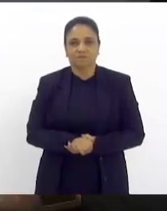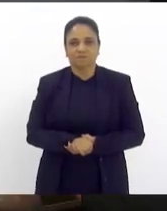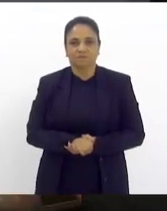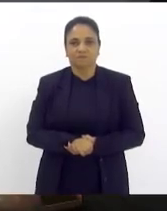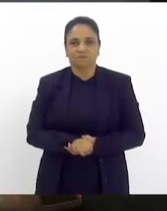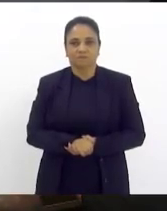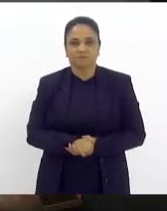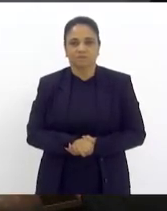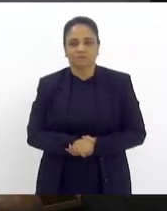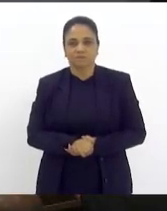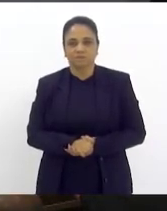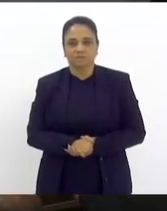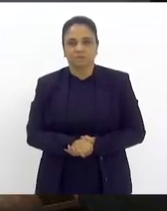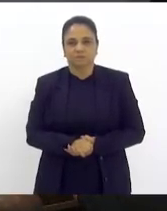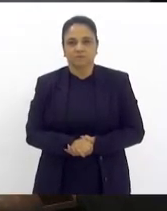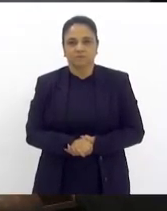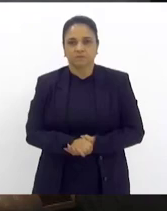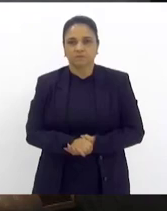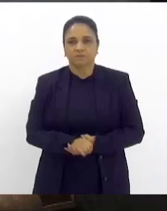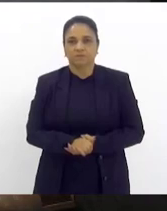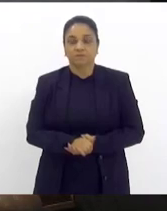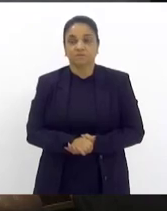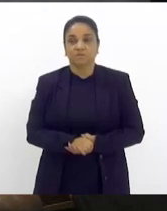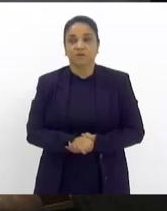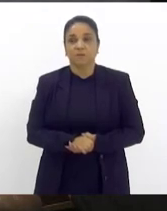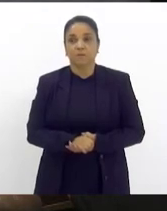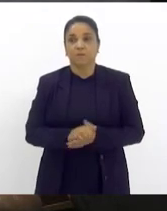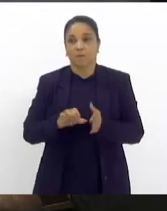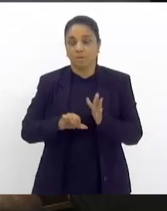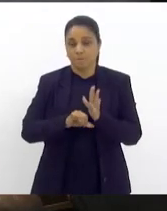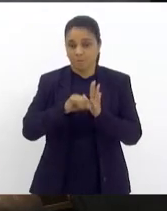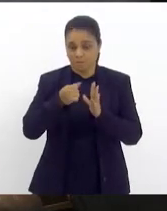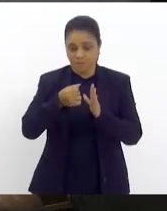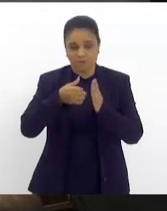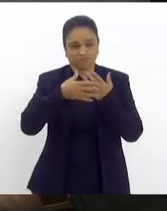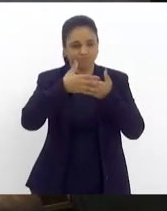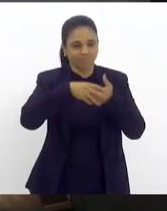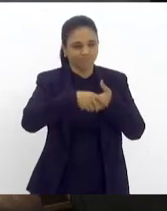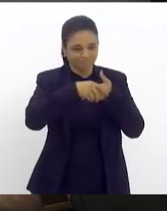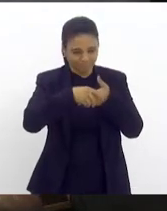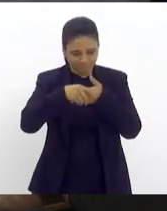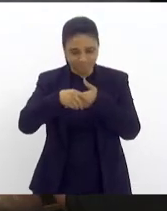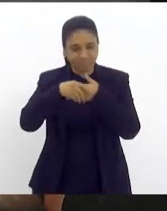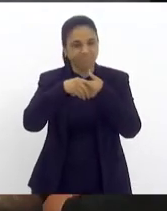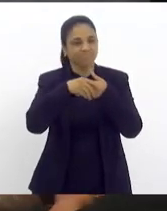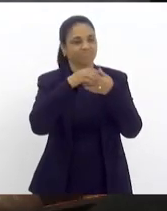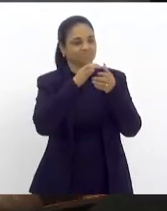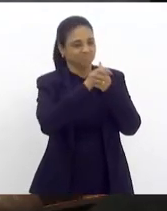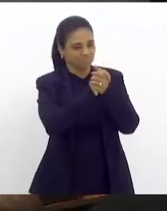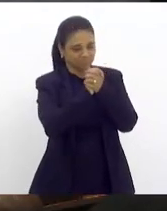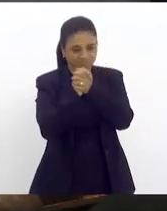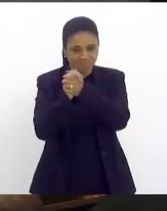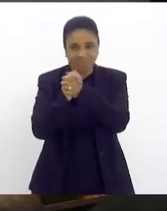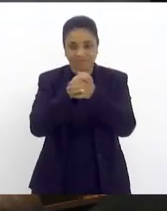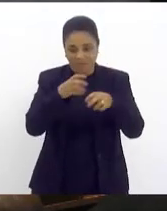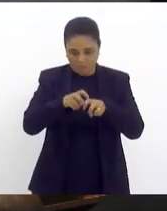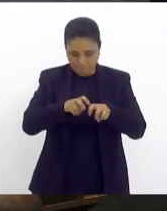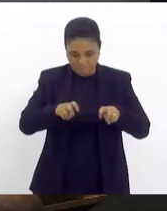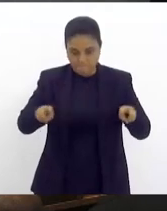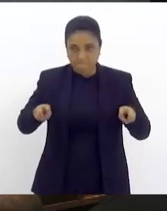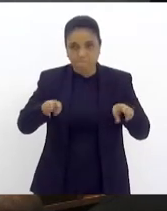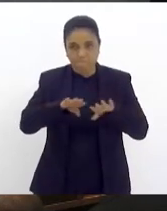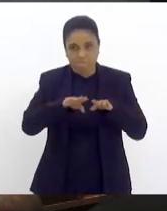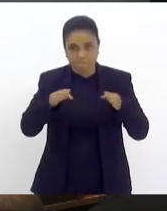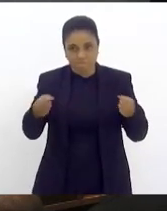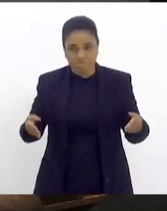Boa noite a todos. Primeiro, cumprimentar a mesa. Dizer, deputado Léo Vieira, que é uma honra